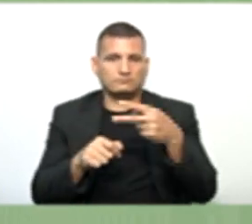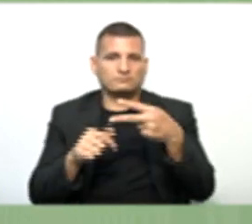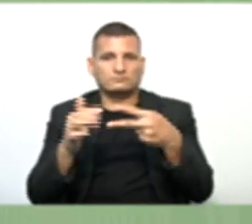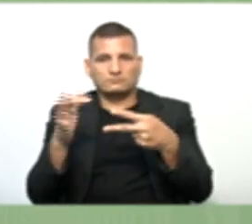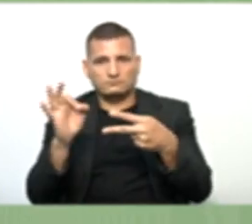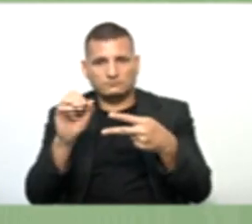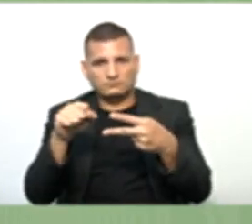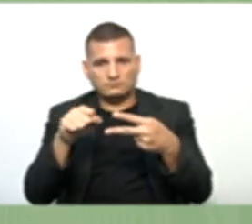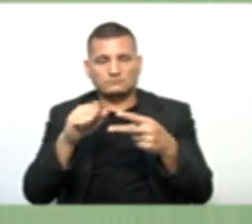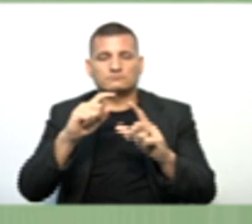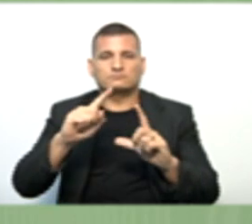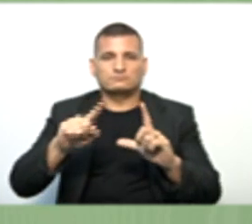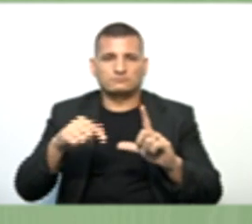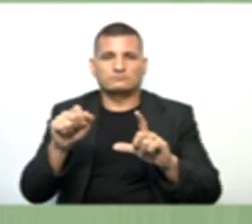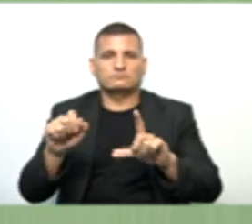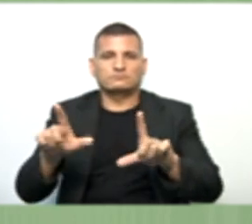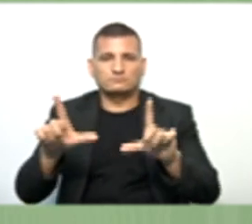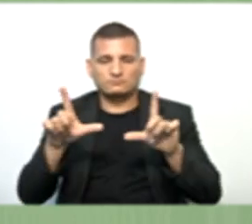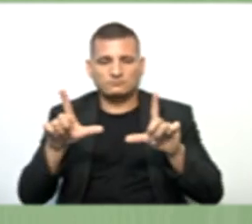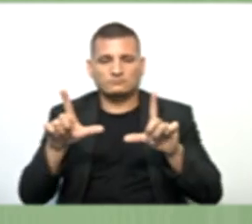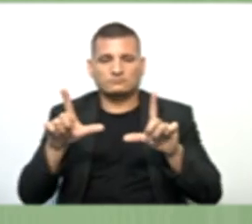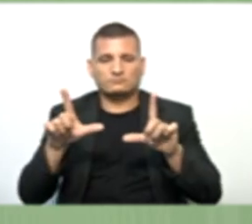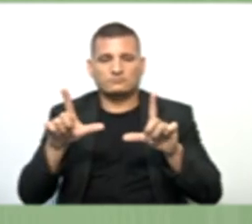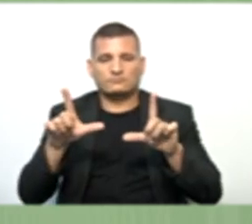para executar esse comando. Então,